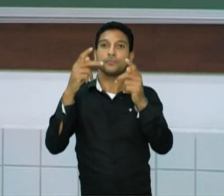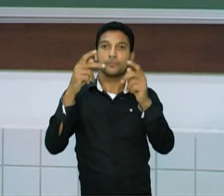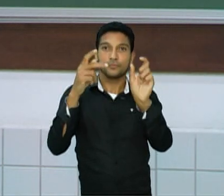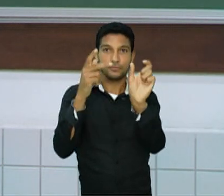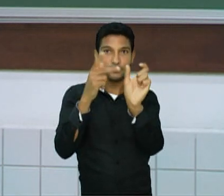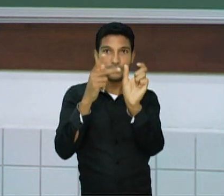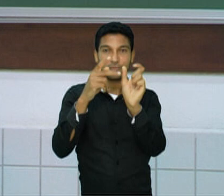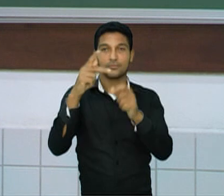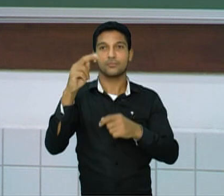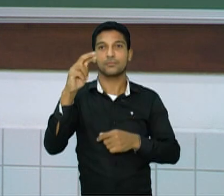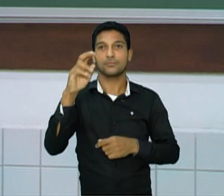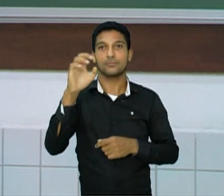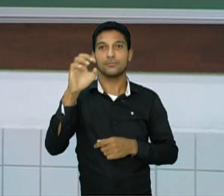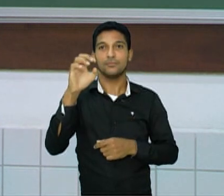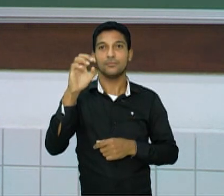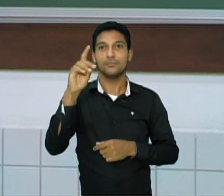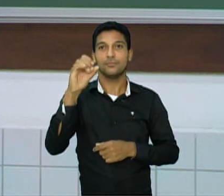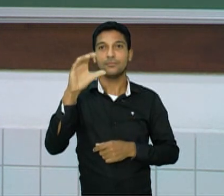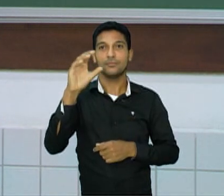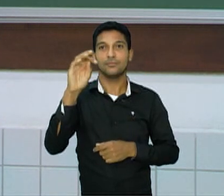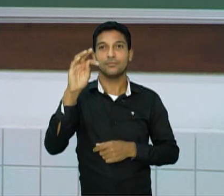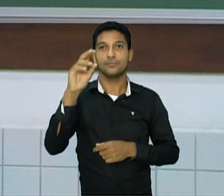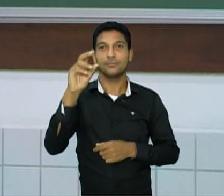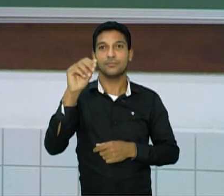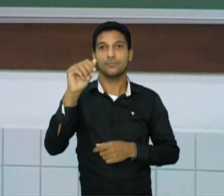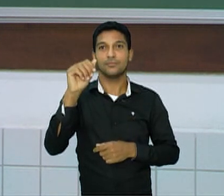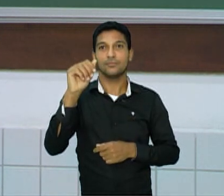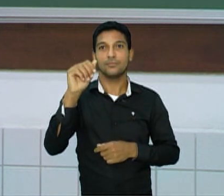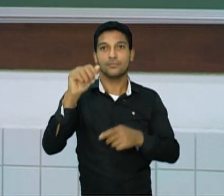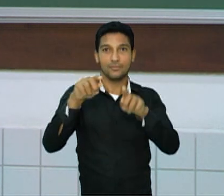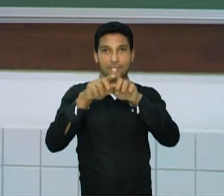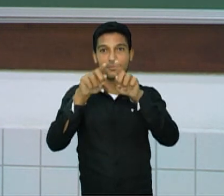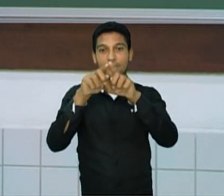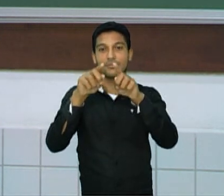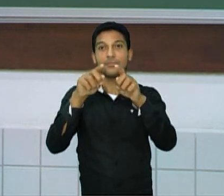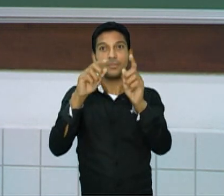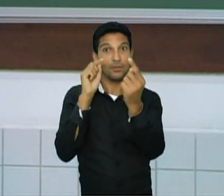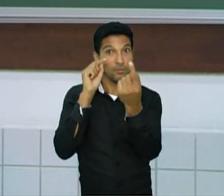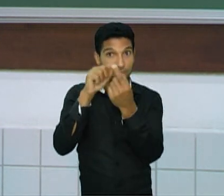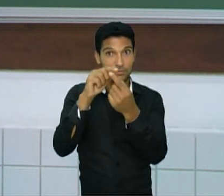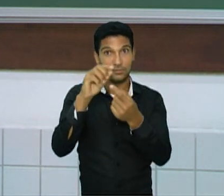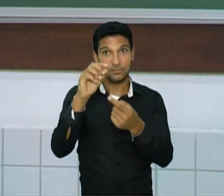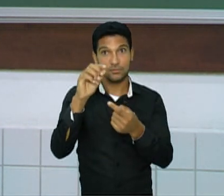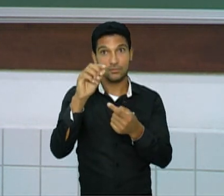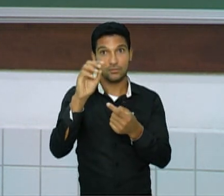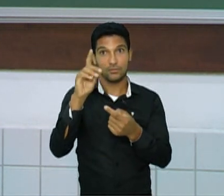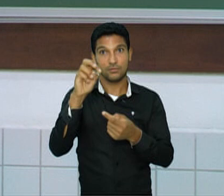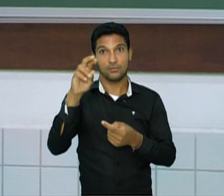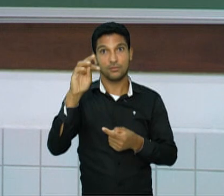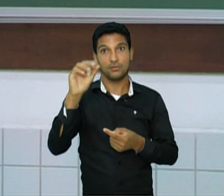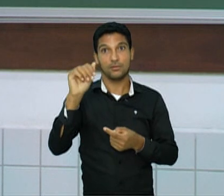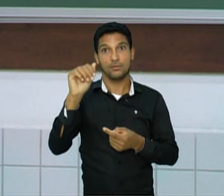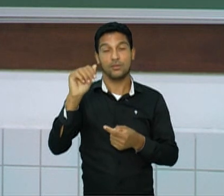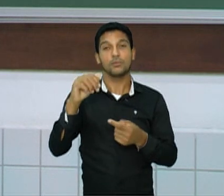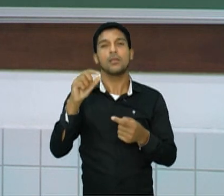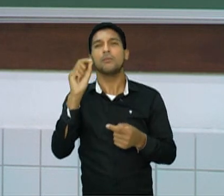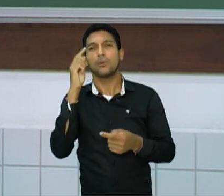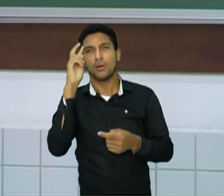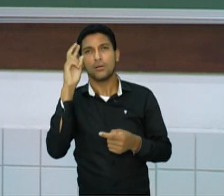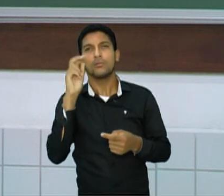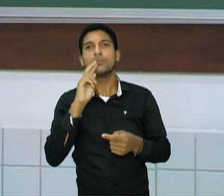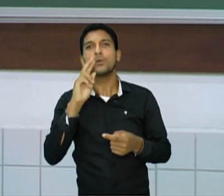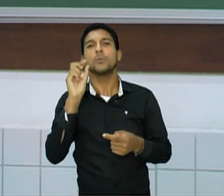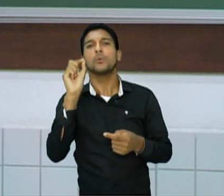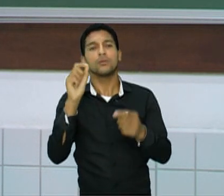sujeito. Estudamos depois a objetiva direta, que é aquela que serve de resposta para o que, não tem